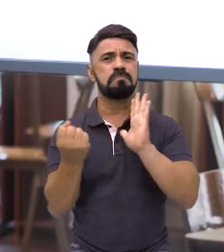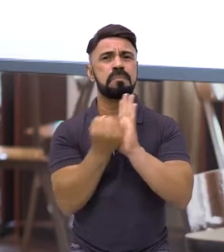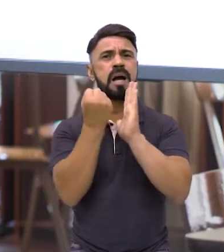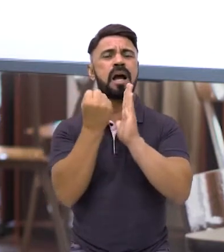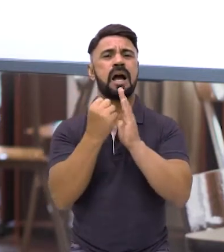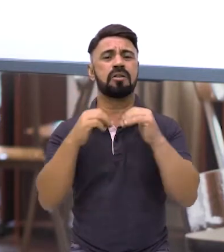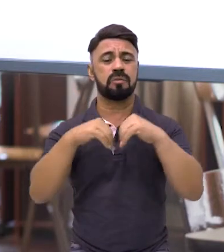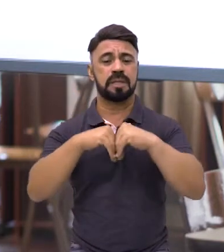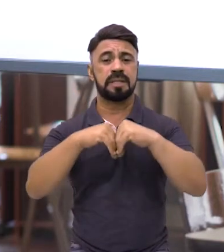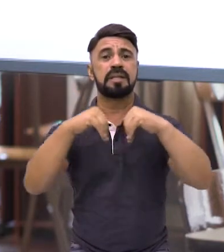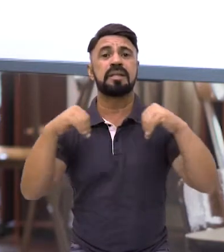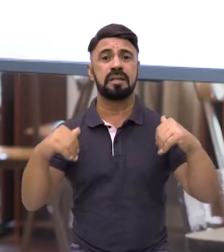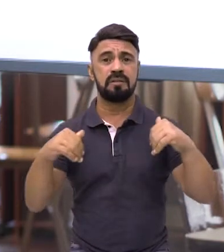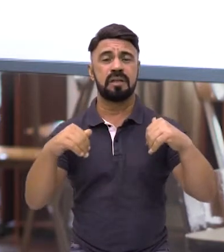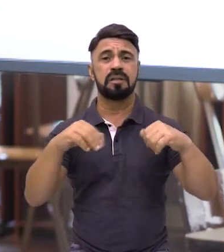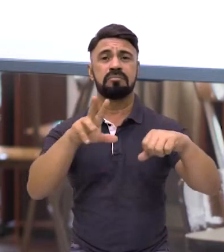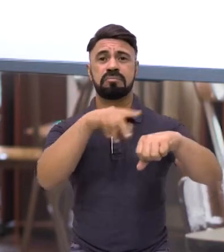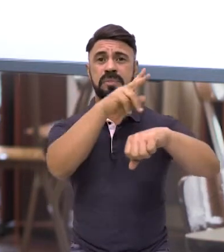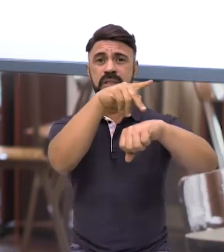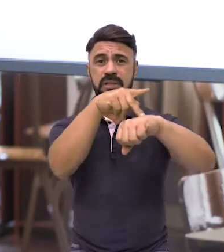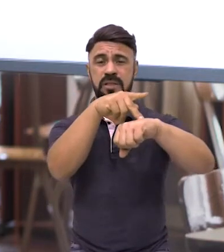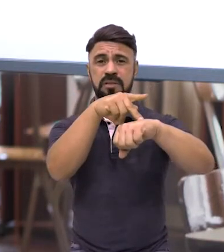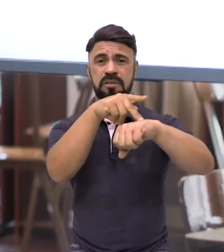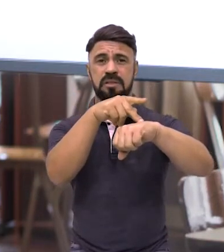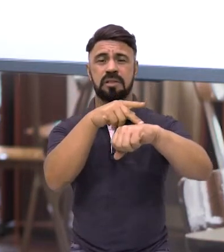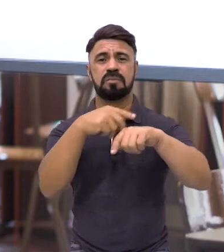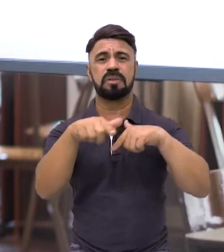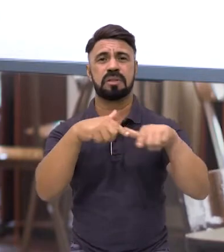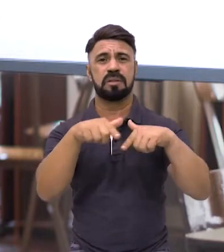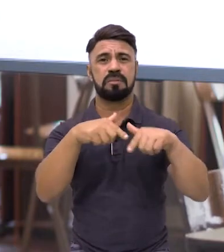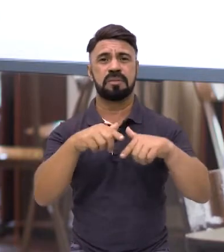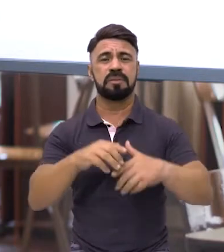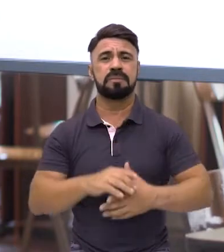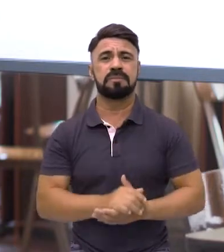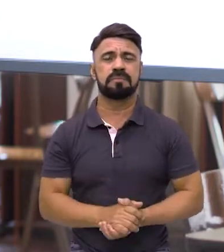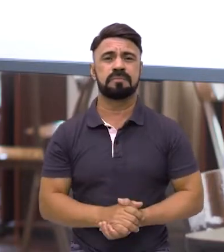a divisão internacional do trabalho.